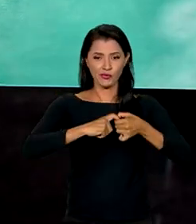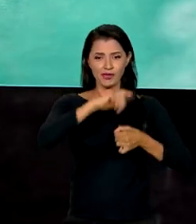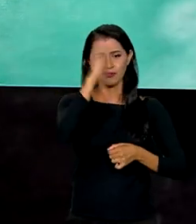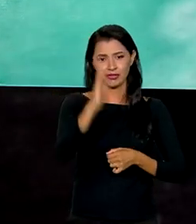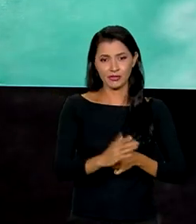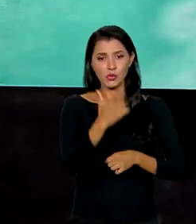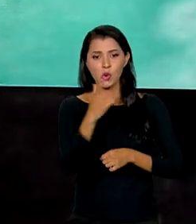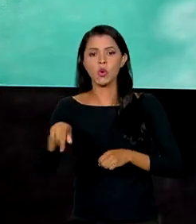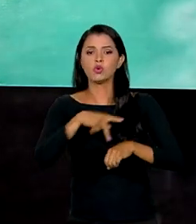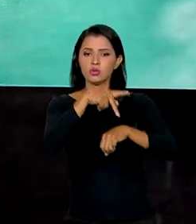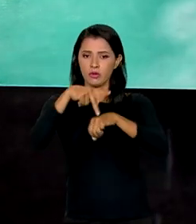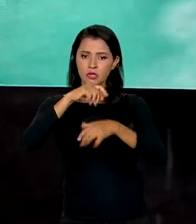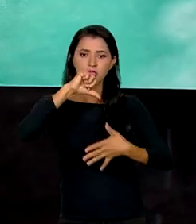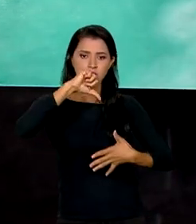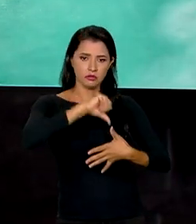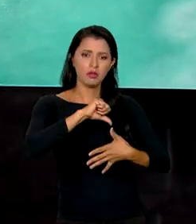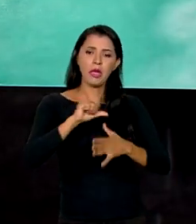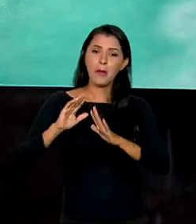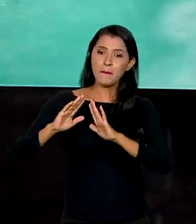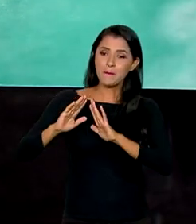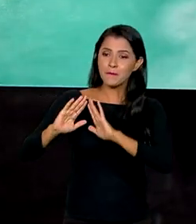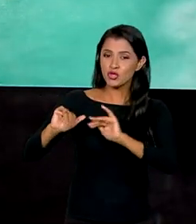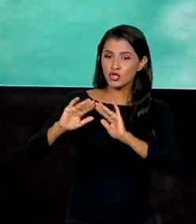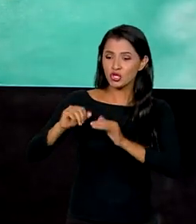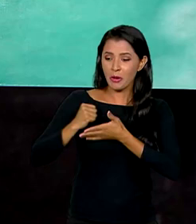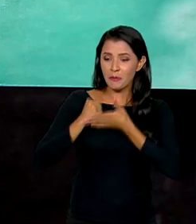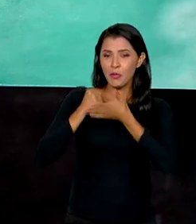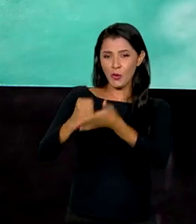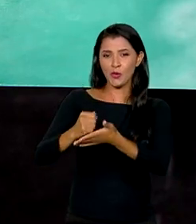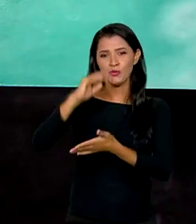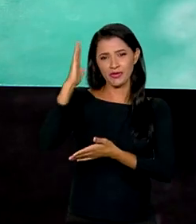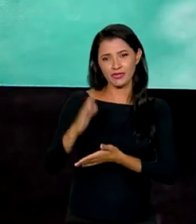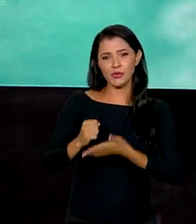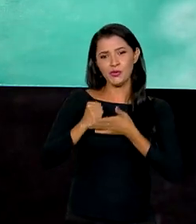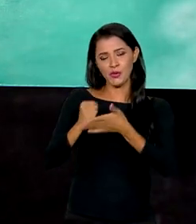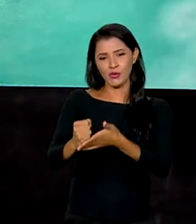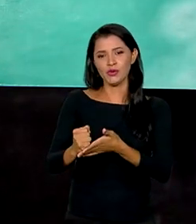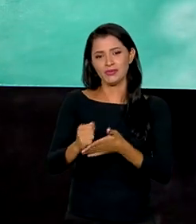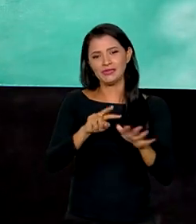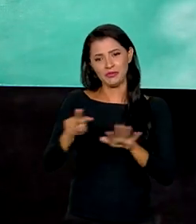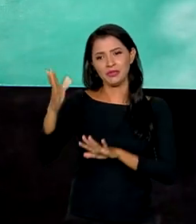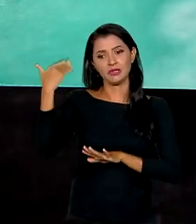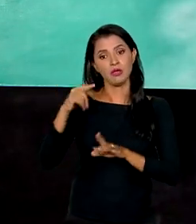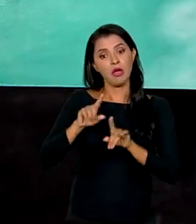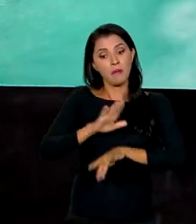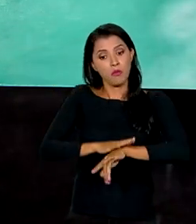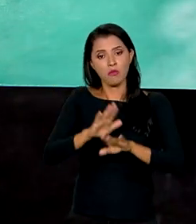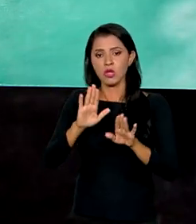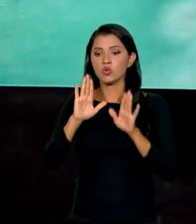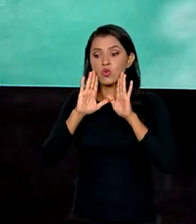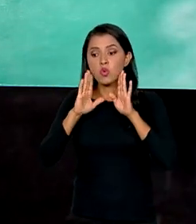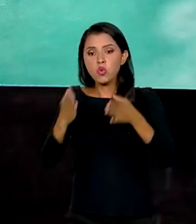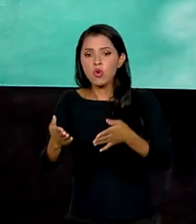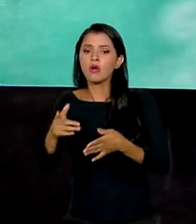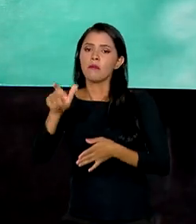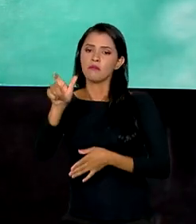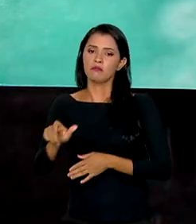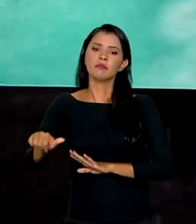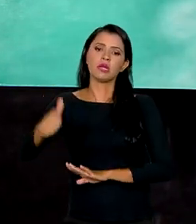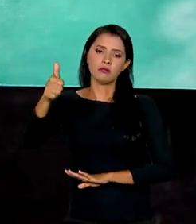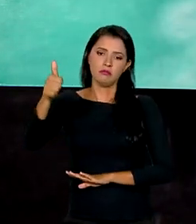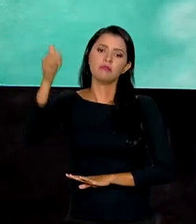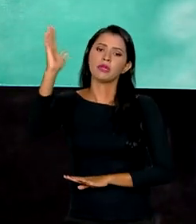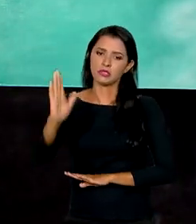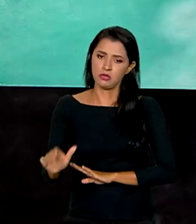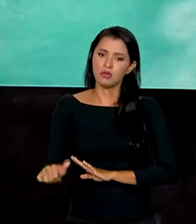América do Sul solicitaram apoio do Brasil desde a semana passada, mas nesse momento nós estamos concentrados em repatriar primeiro os brasileiros.